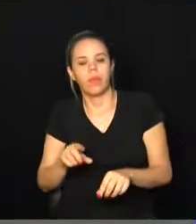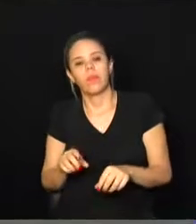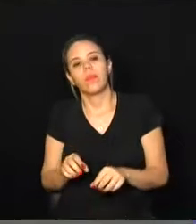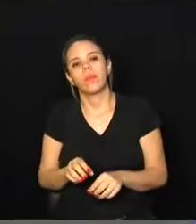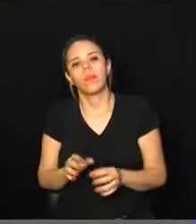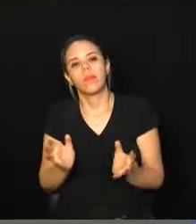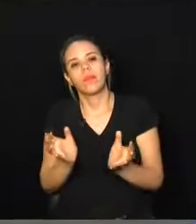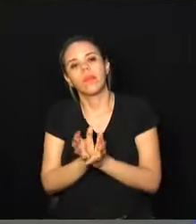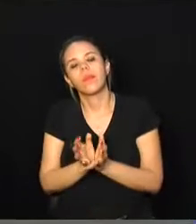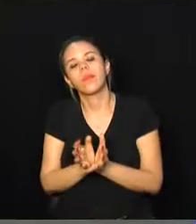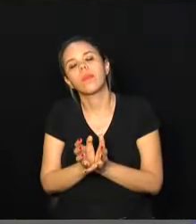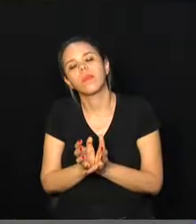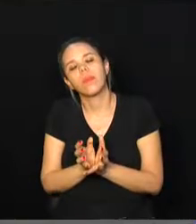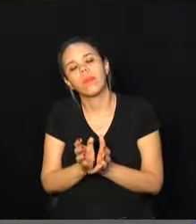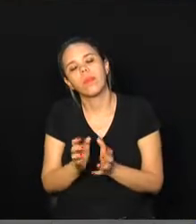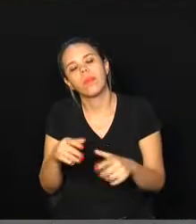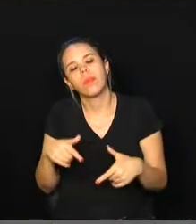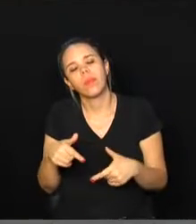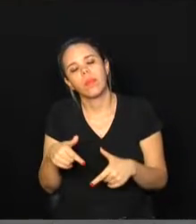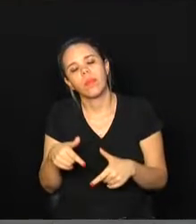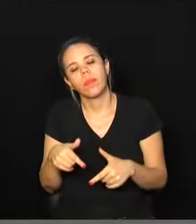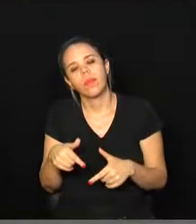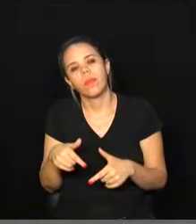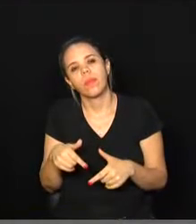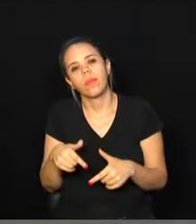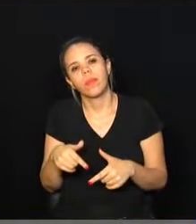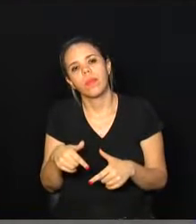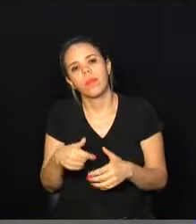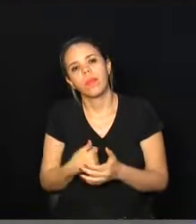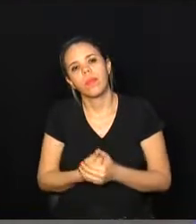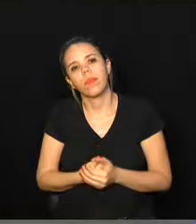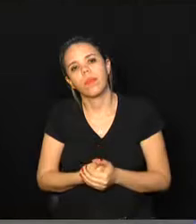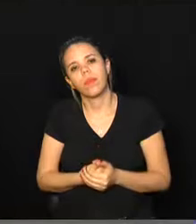da comissão, o Fábio,